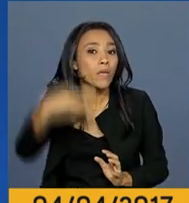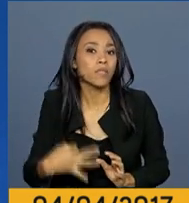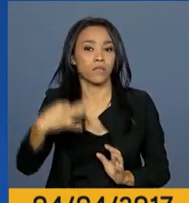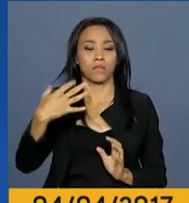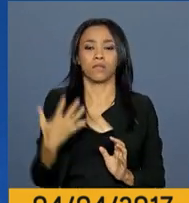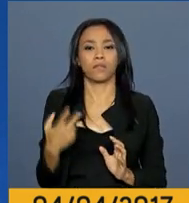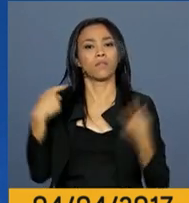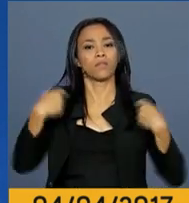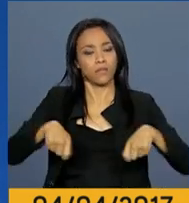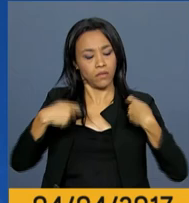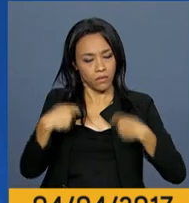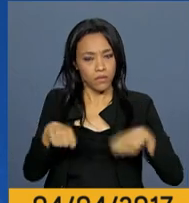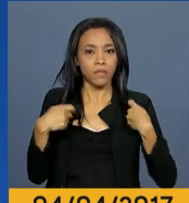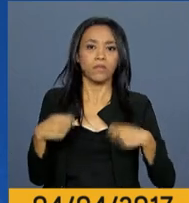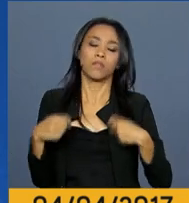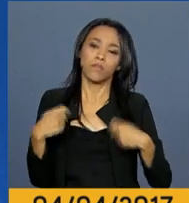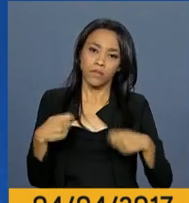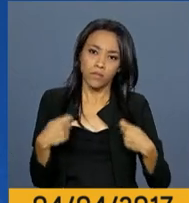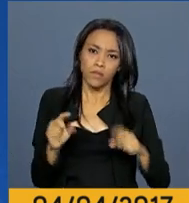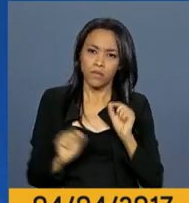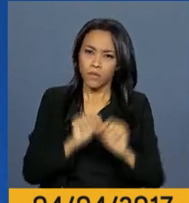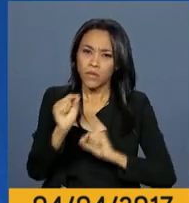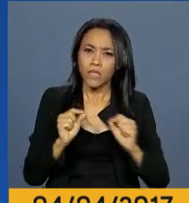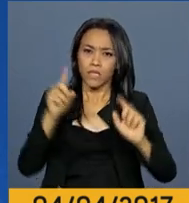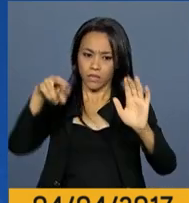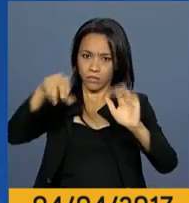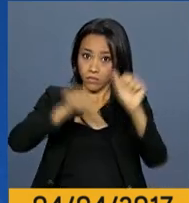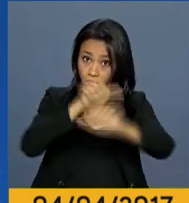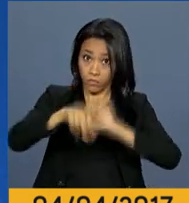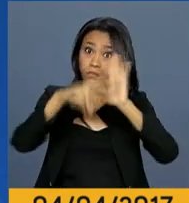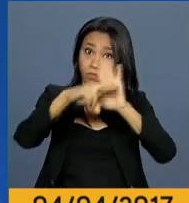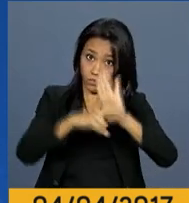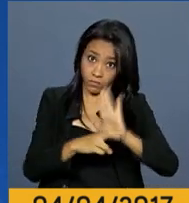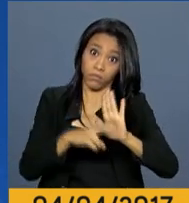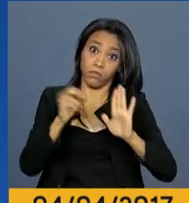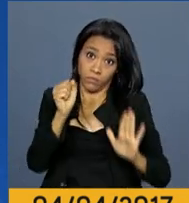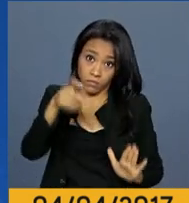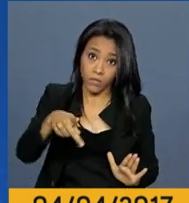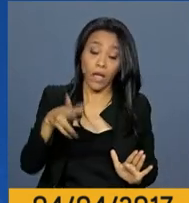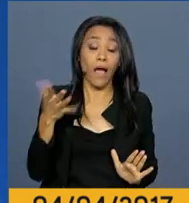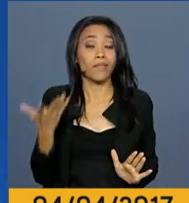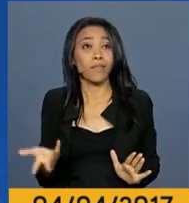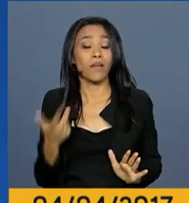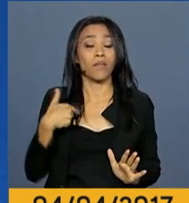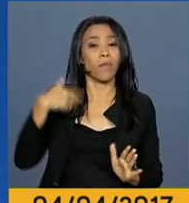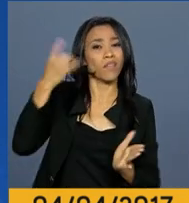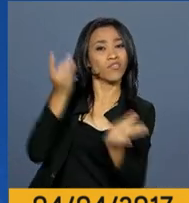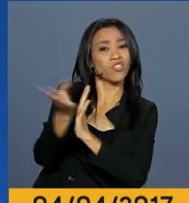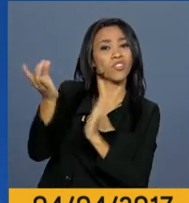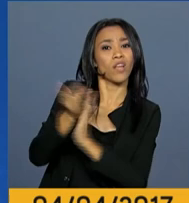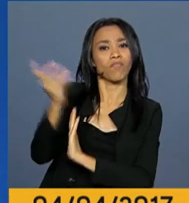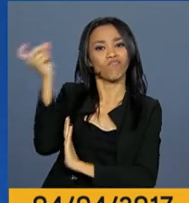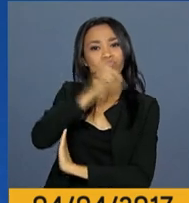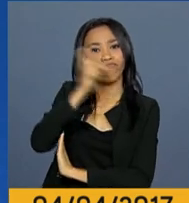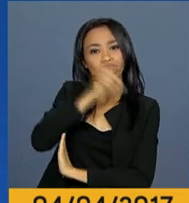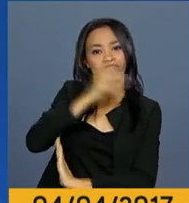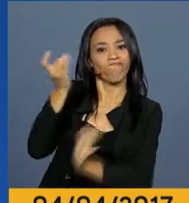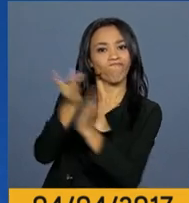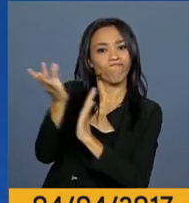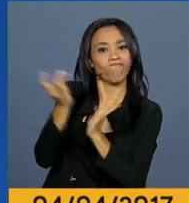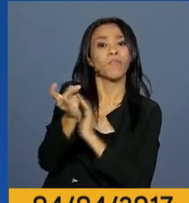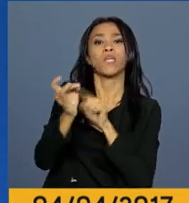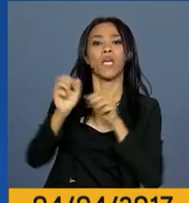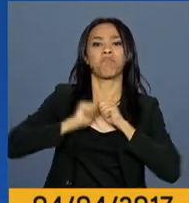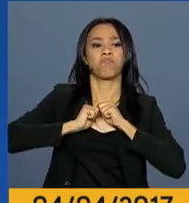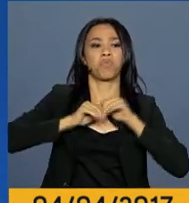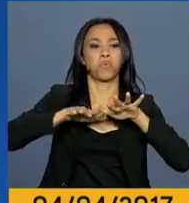absoluta necessidade desta reforma, até para desfazer muitas inverdades que são divulgadas